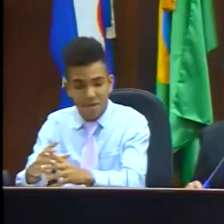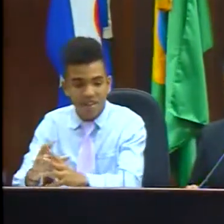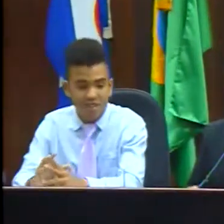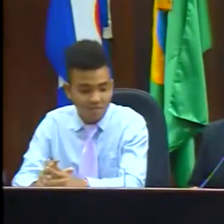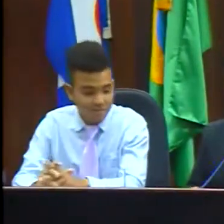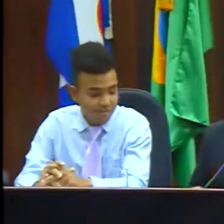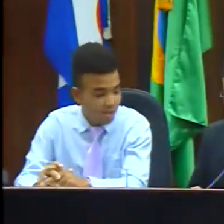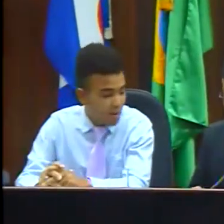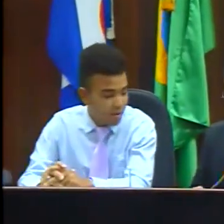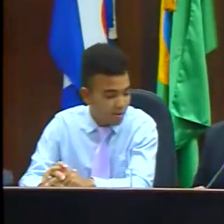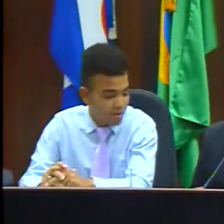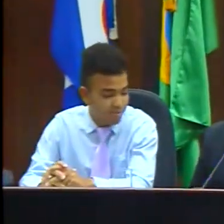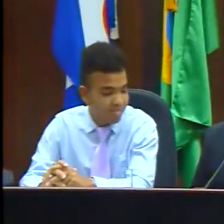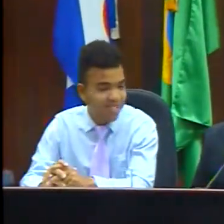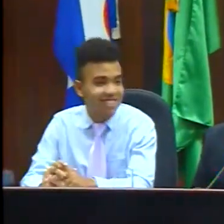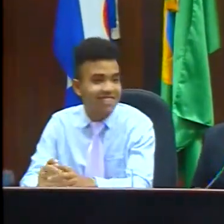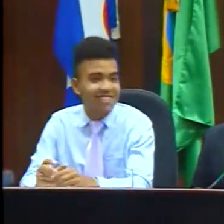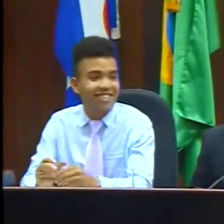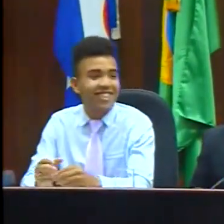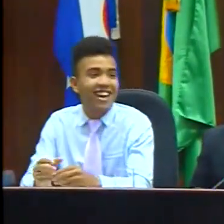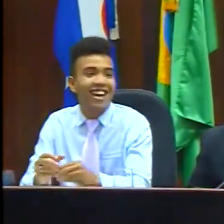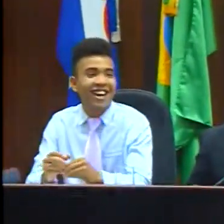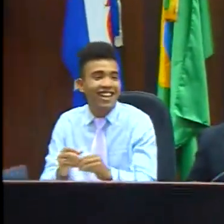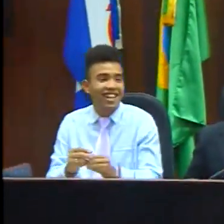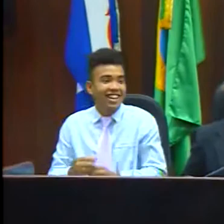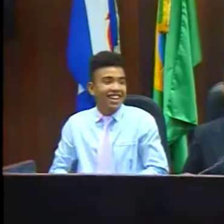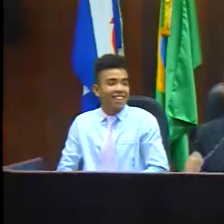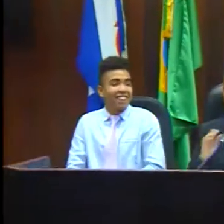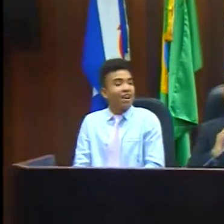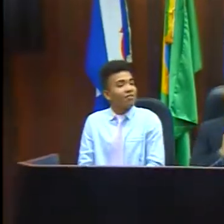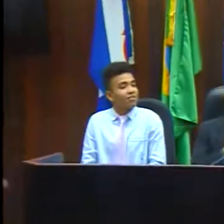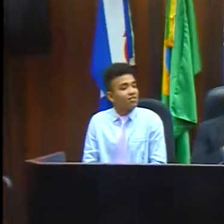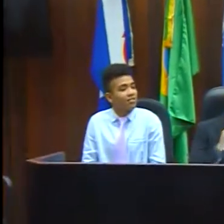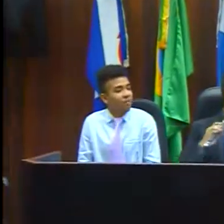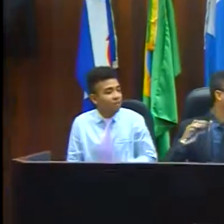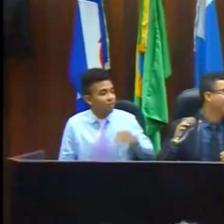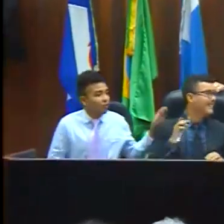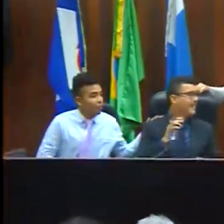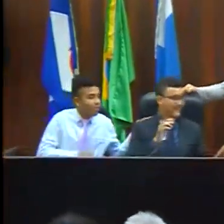Com a palavra... Ah, não tem mais palavras.